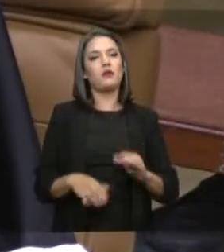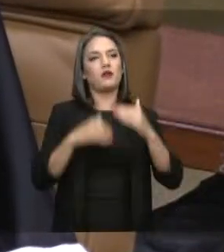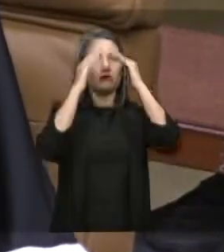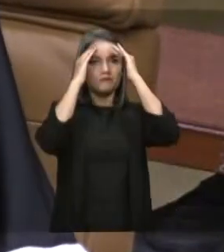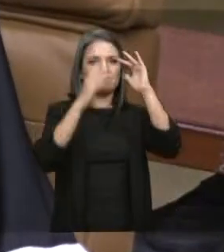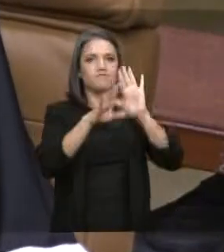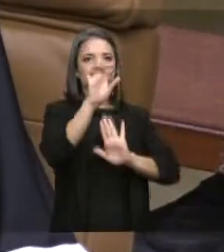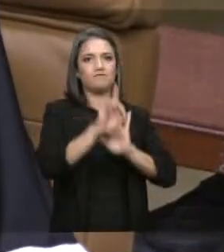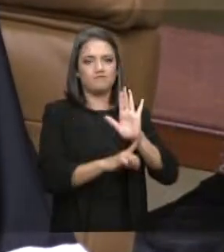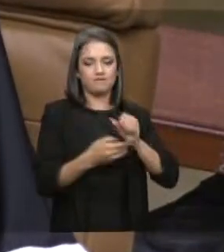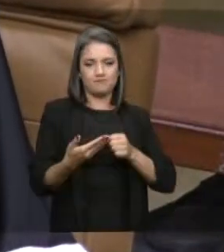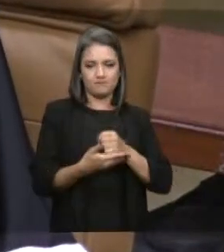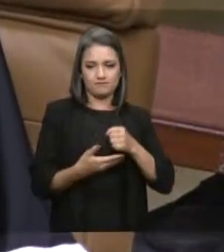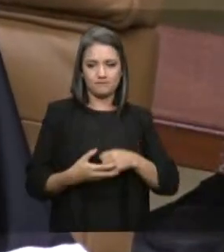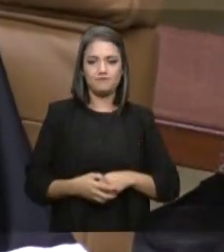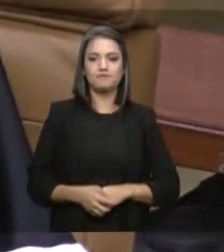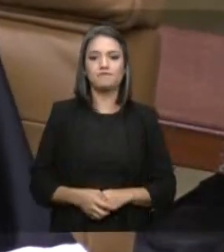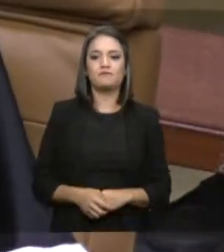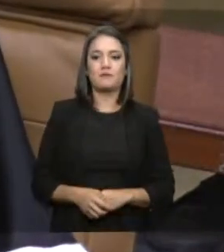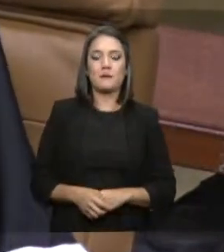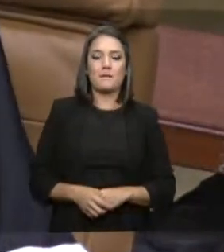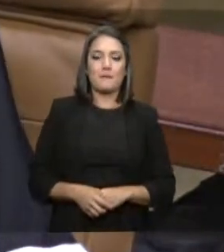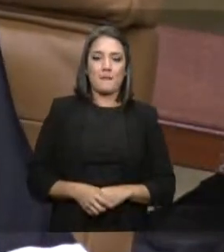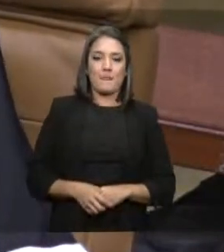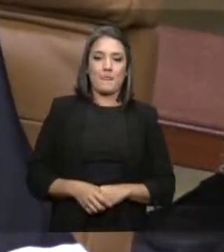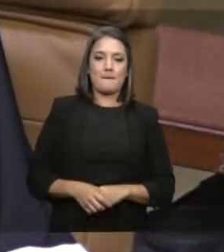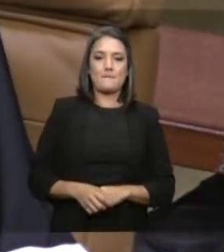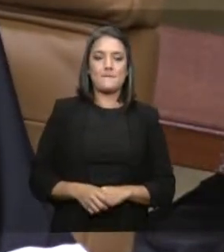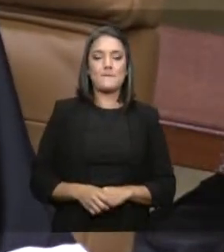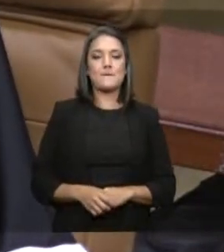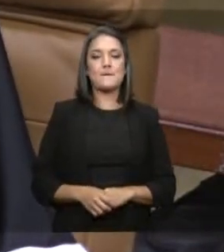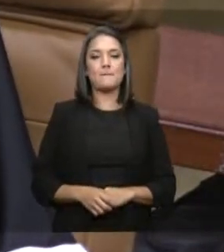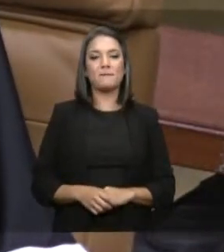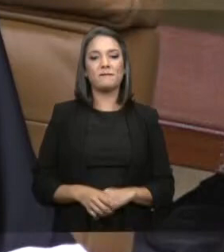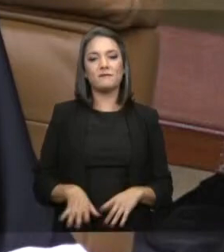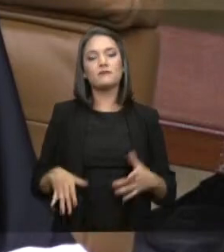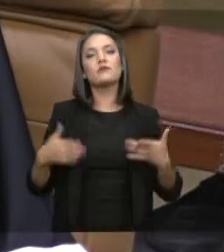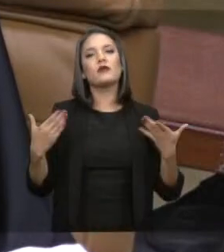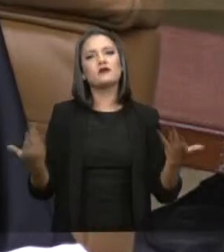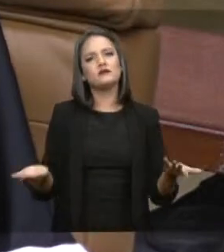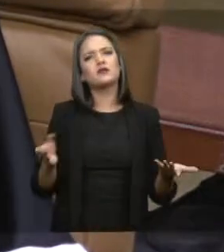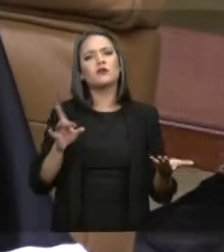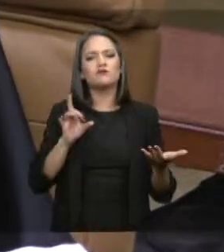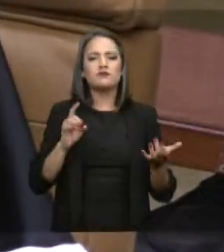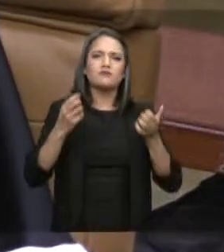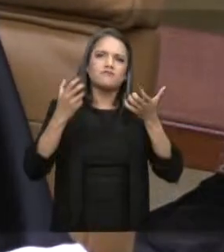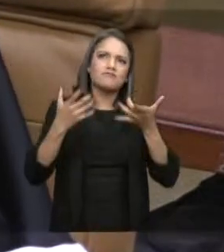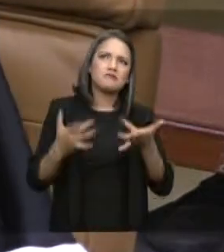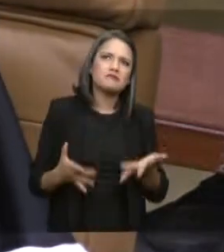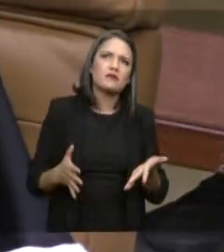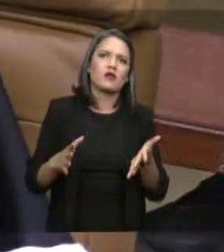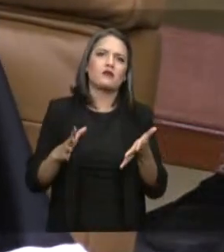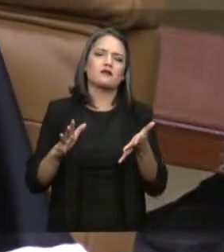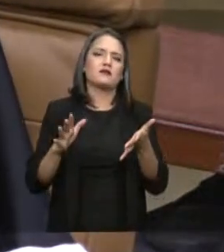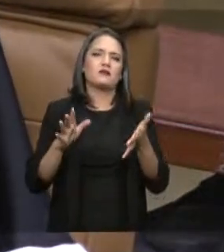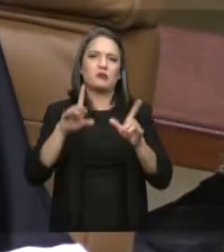fundamentais aqui portanto uma pequena premissa nessa ordem de ideias para verificar agora então se